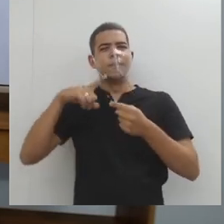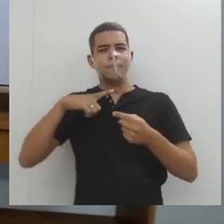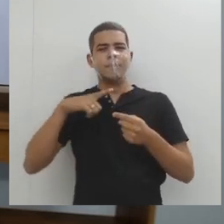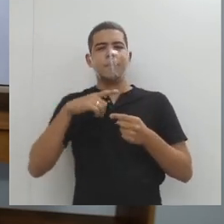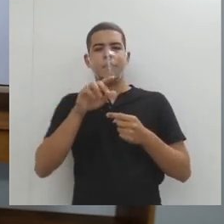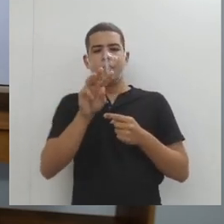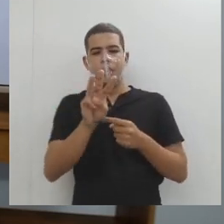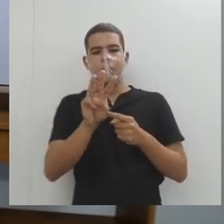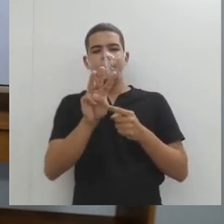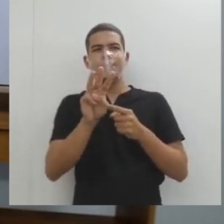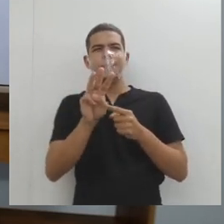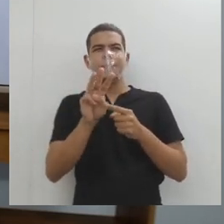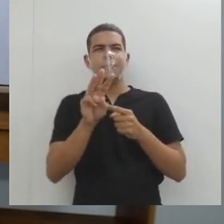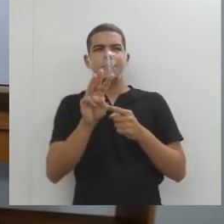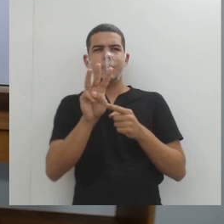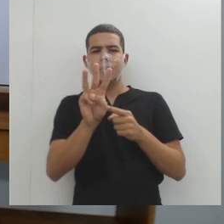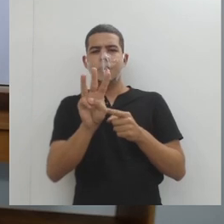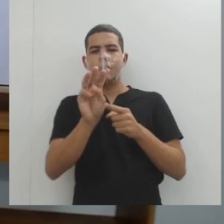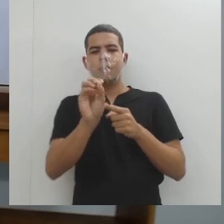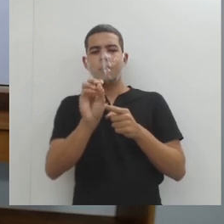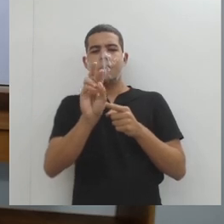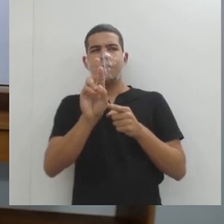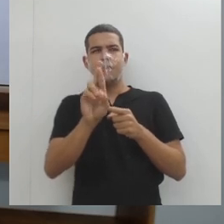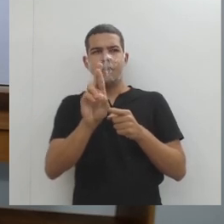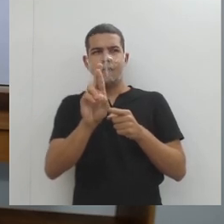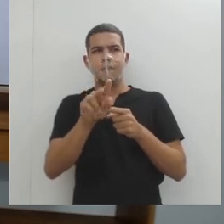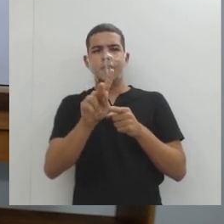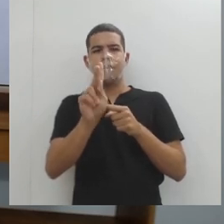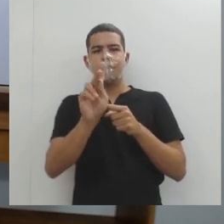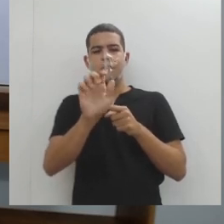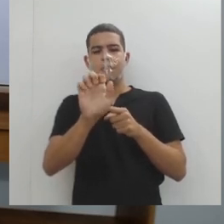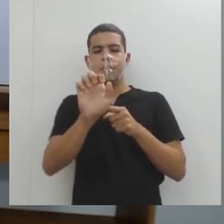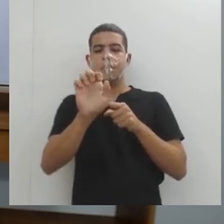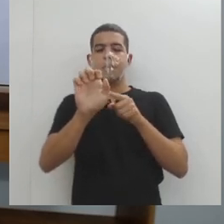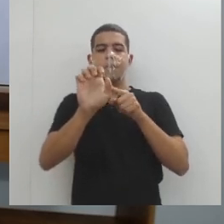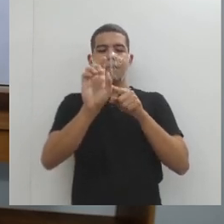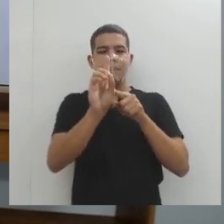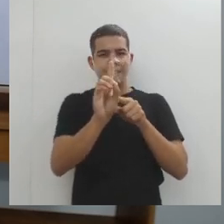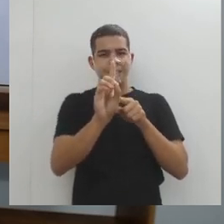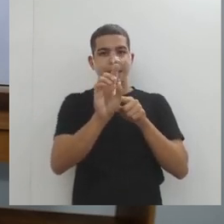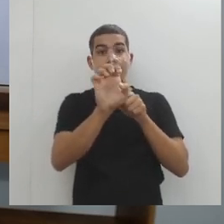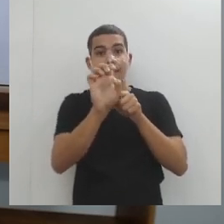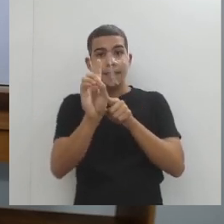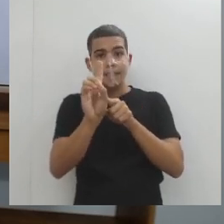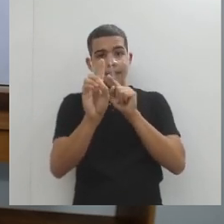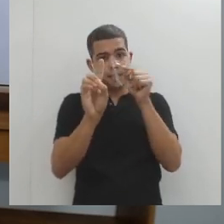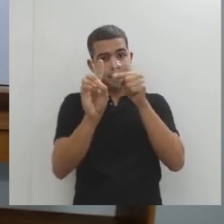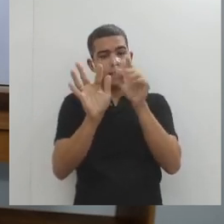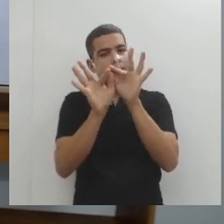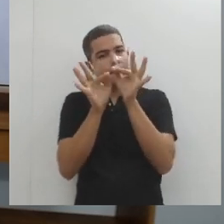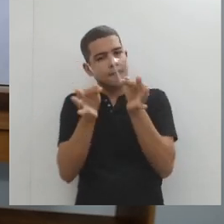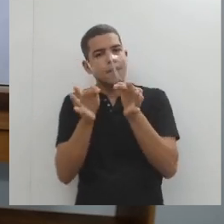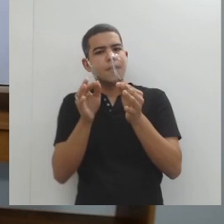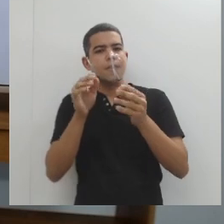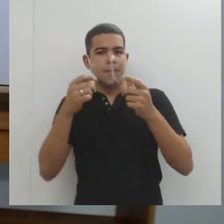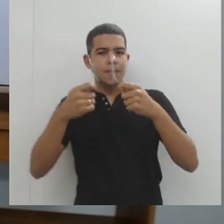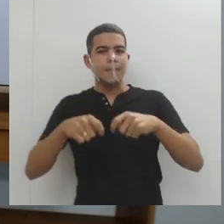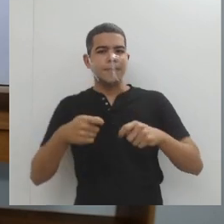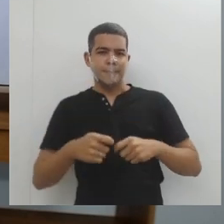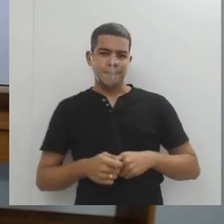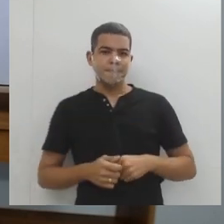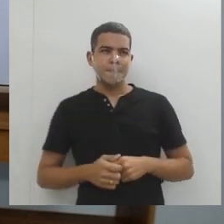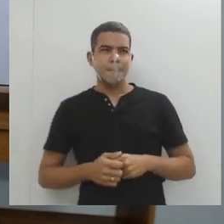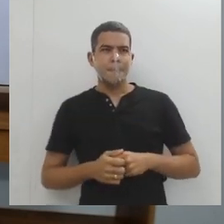também. Então vai ficar dessa mesma forma, tá bem? Então, ó, I have worked. E aí, quando eu digo I have